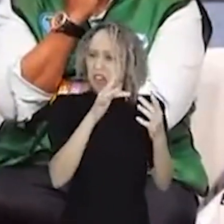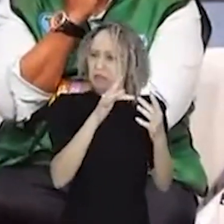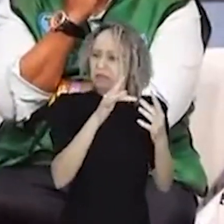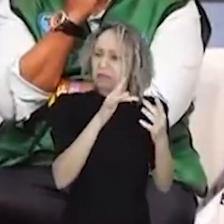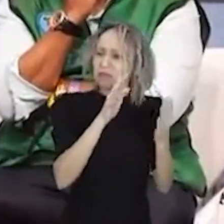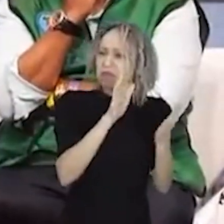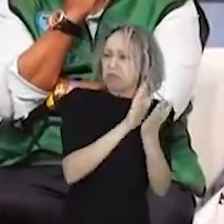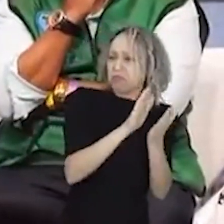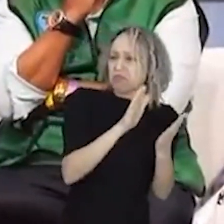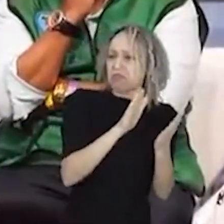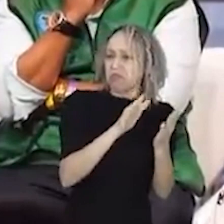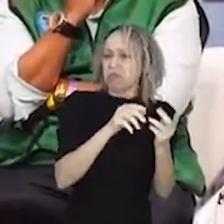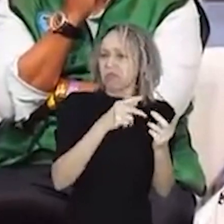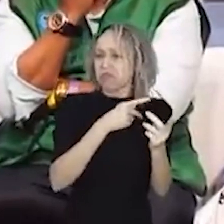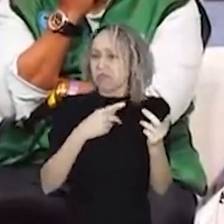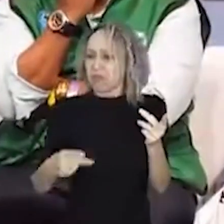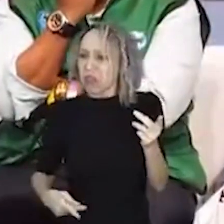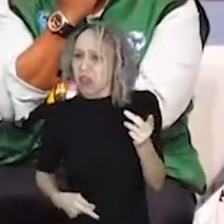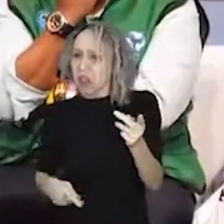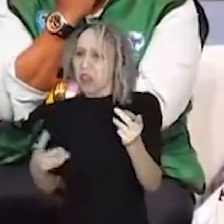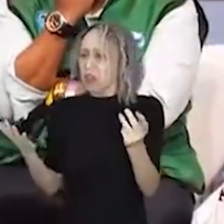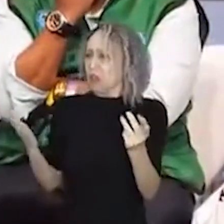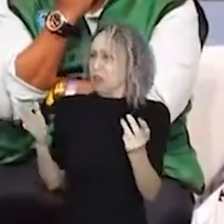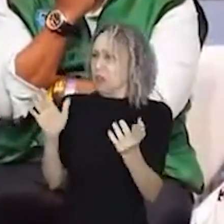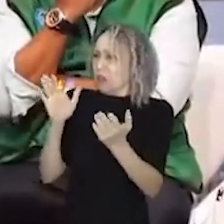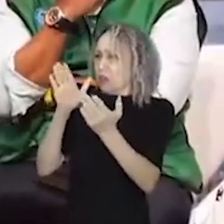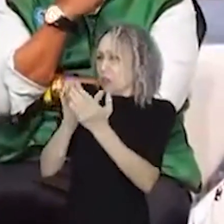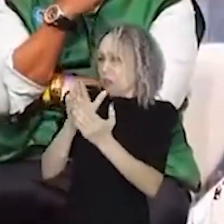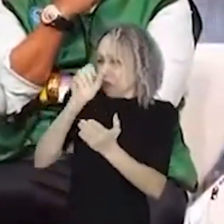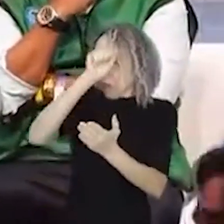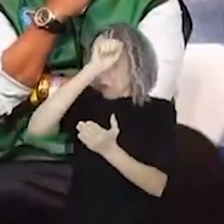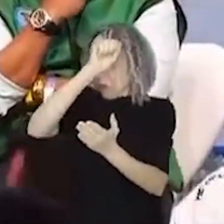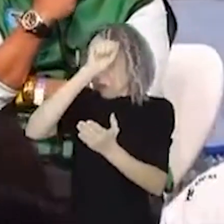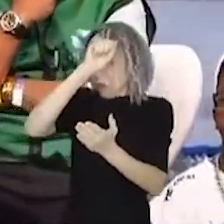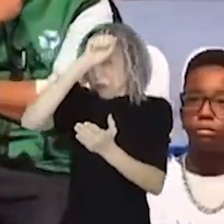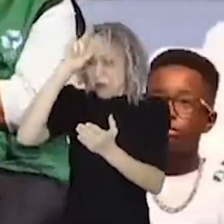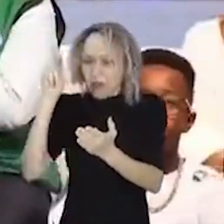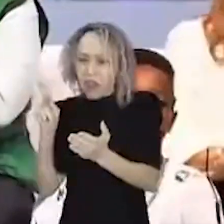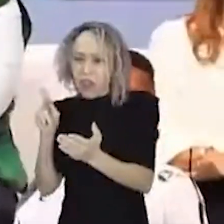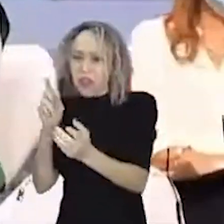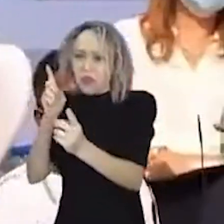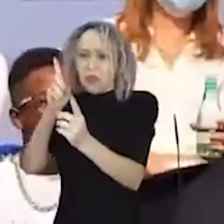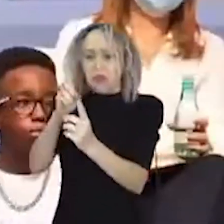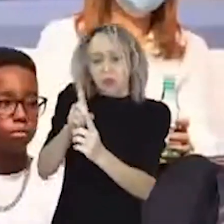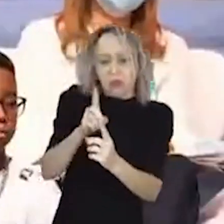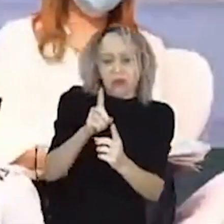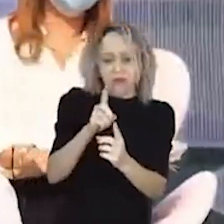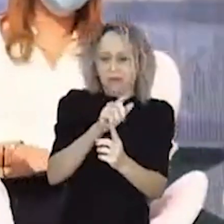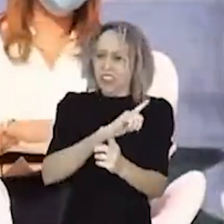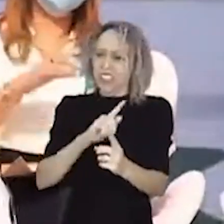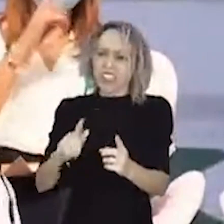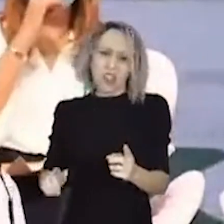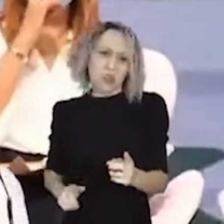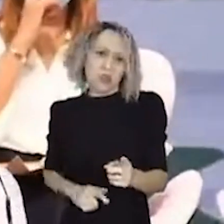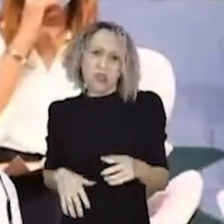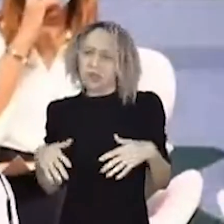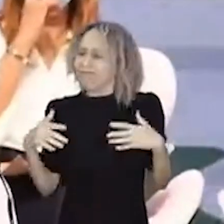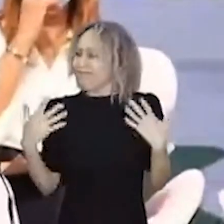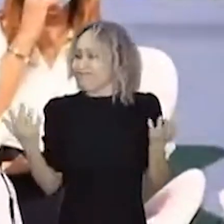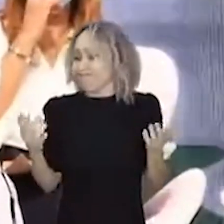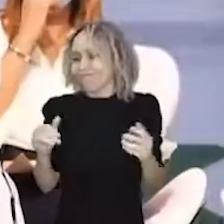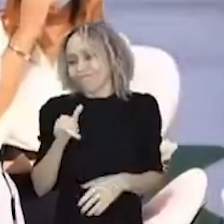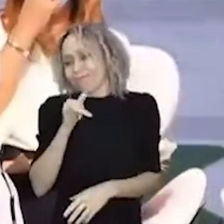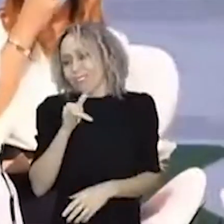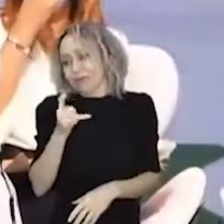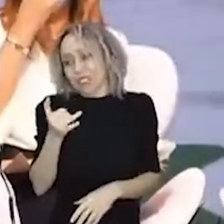governador e muito menos ele chega ao presidente da República. Eu quero assumir o compromisso com vocês